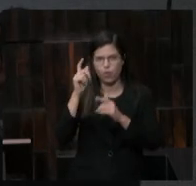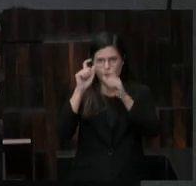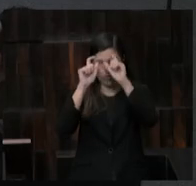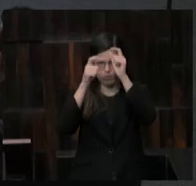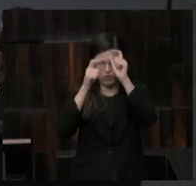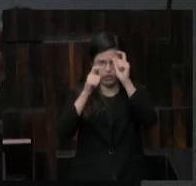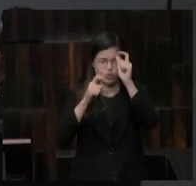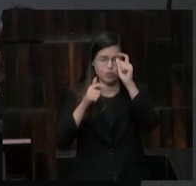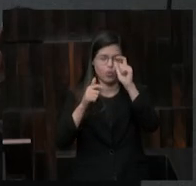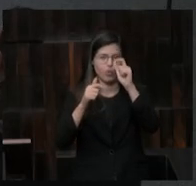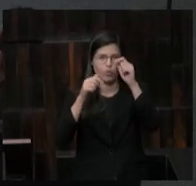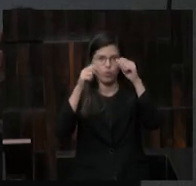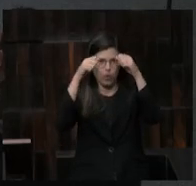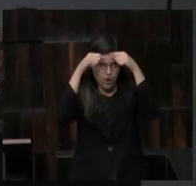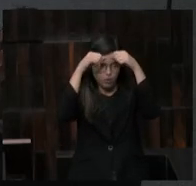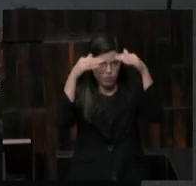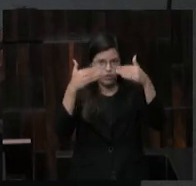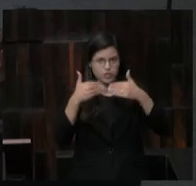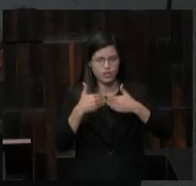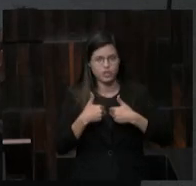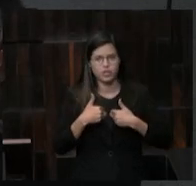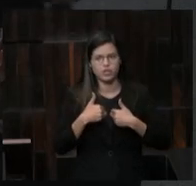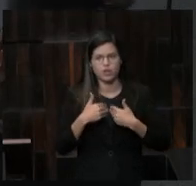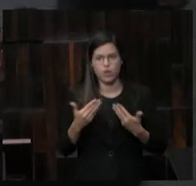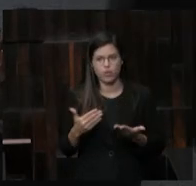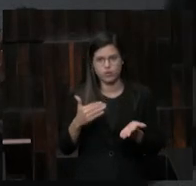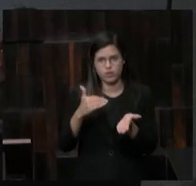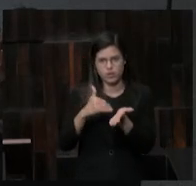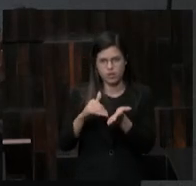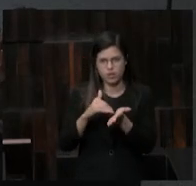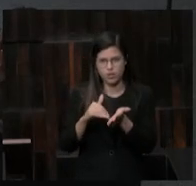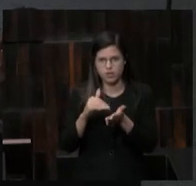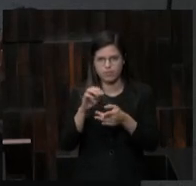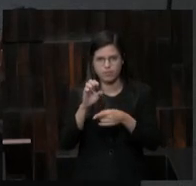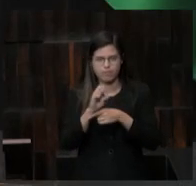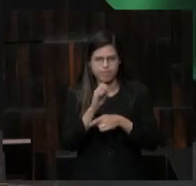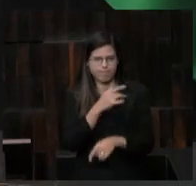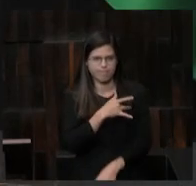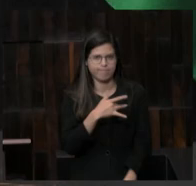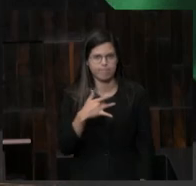autista, que faz parte hoje da Secretaria de Estado de Saúde.